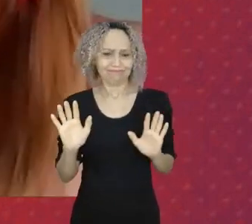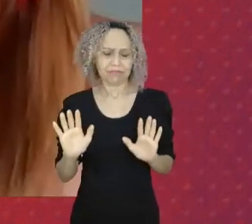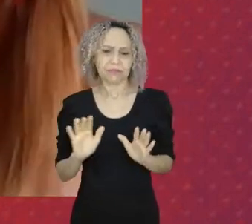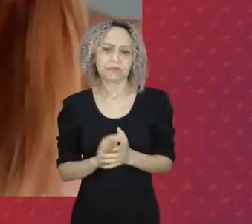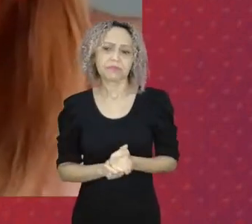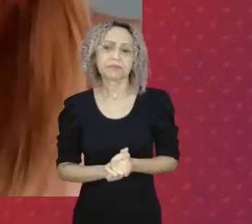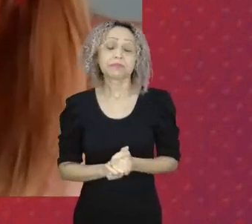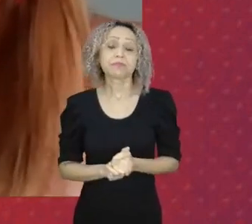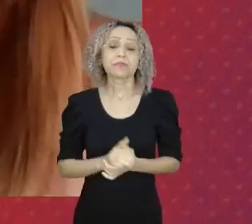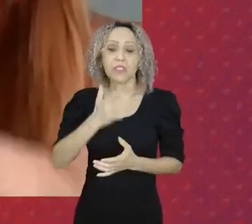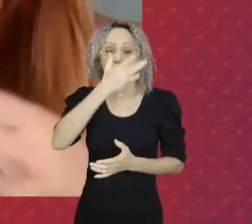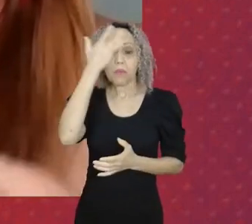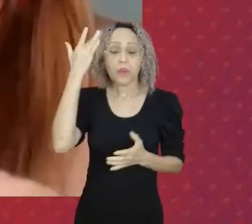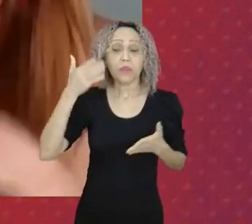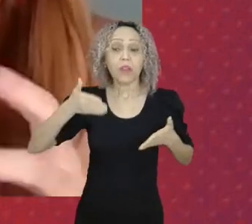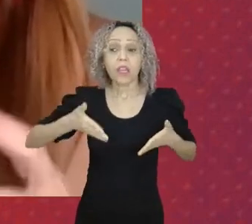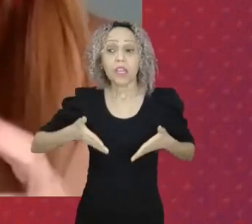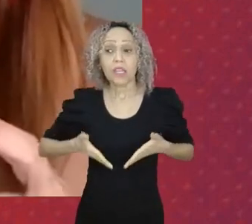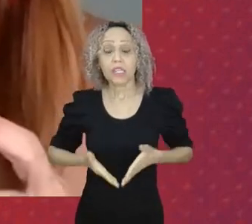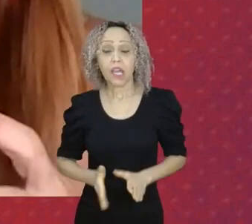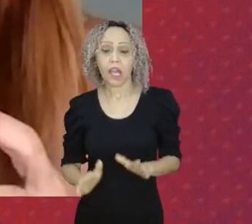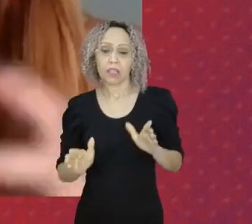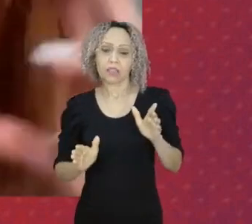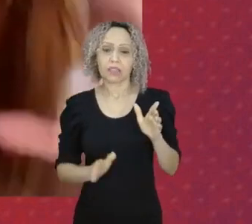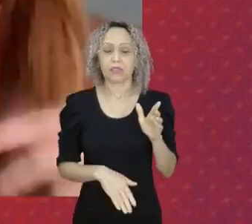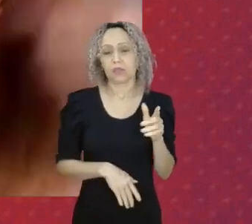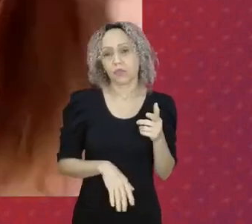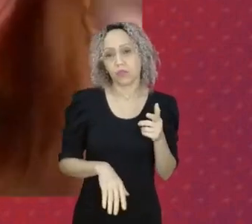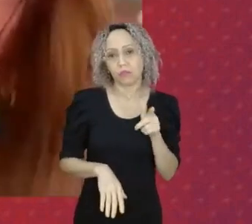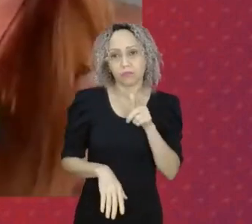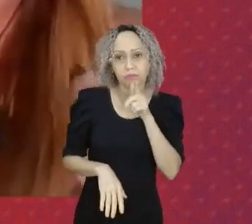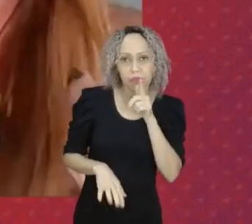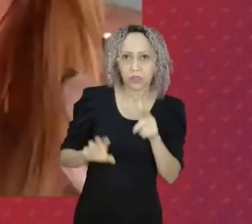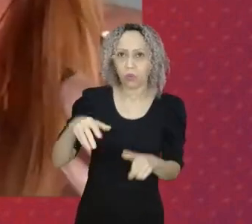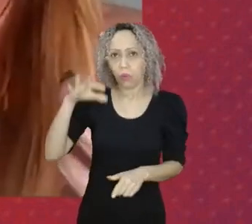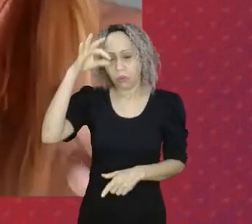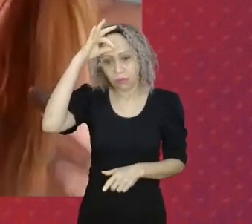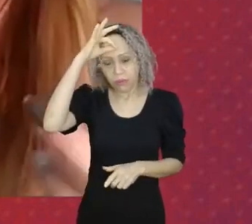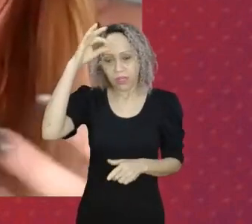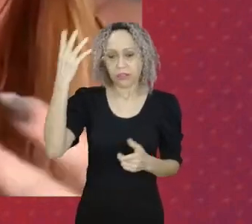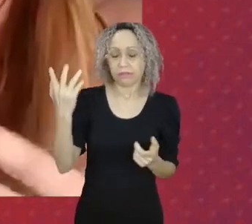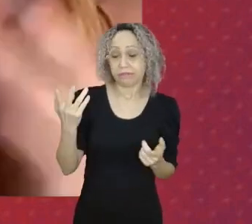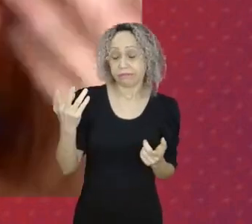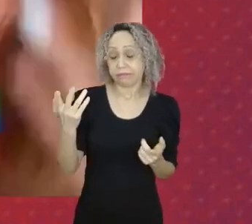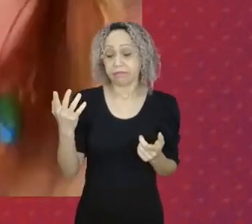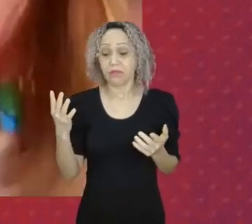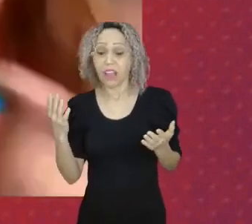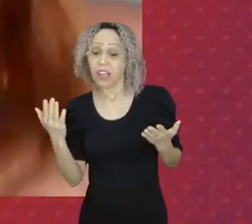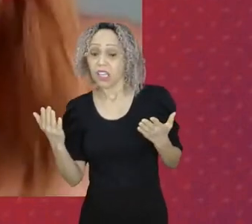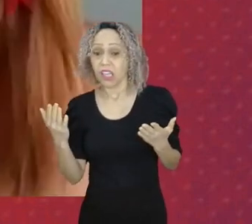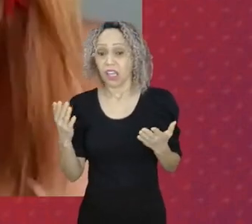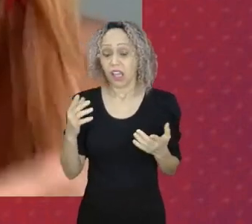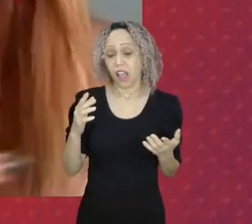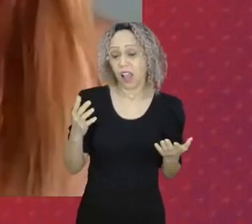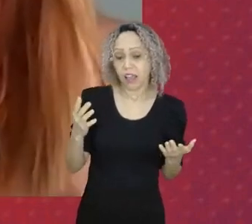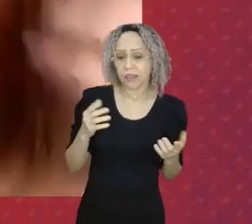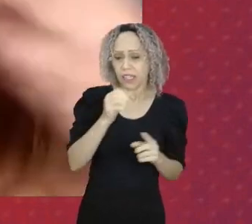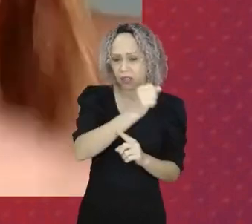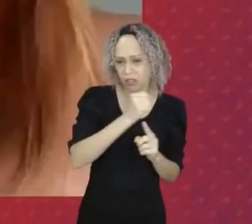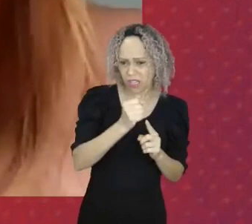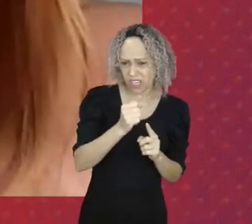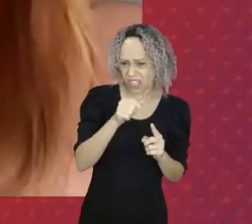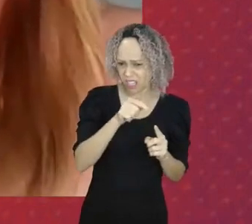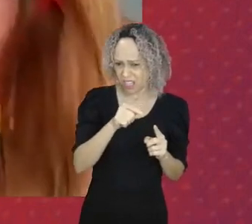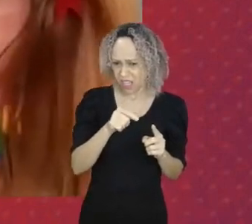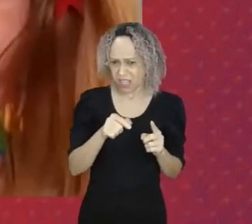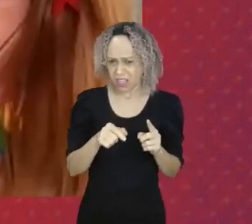que nasce, né, com aqueles órgãos que foram ditos como, em sociedade como masculinos ou femininos,